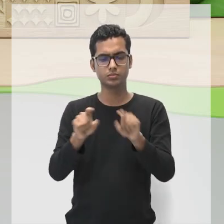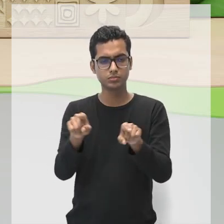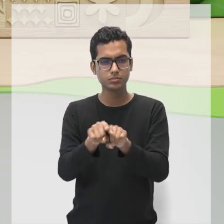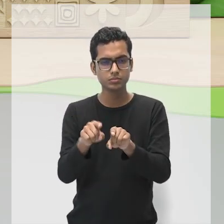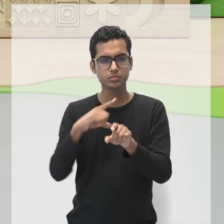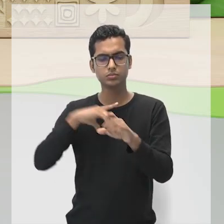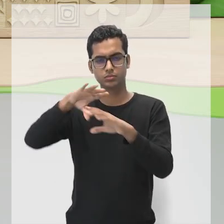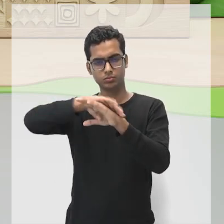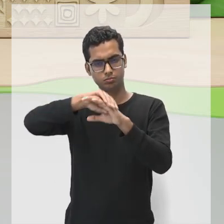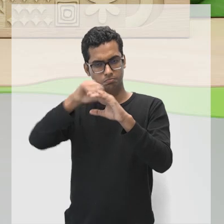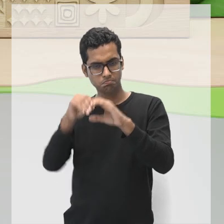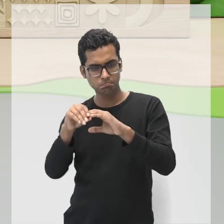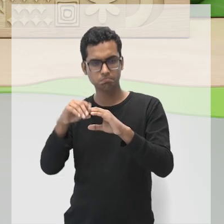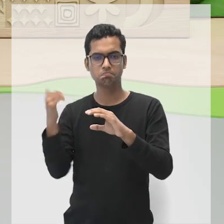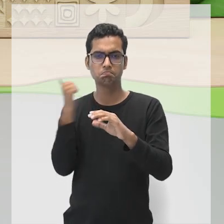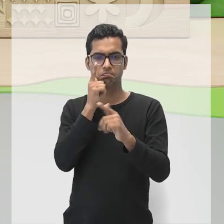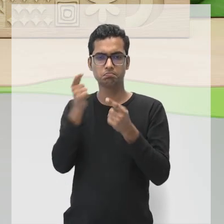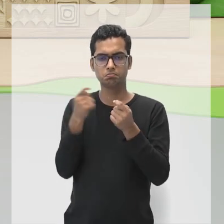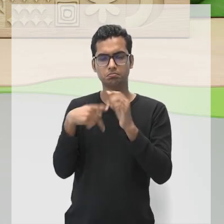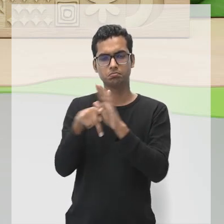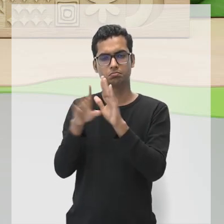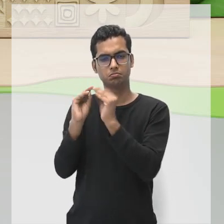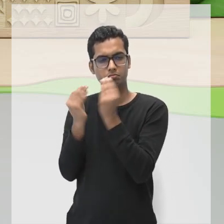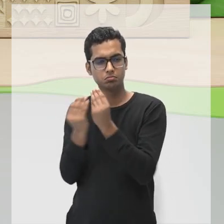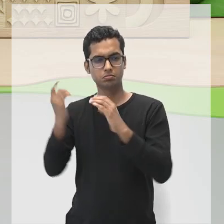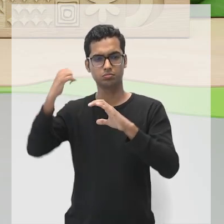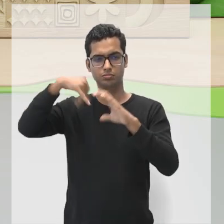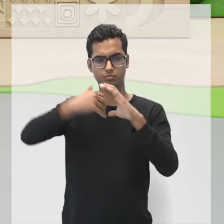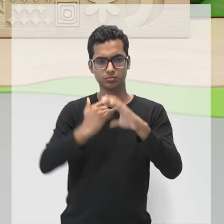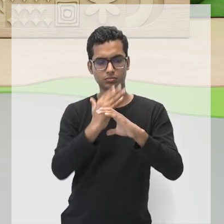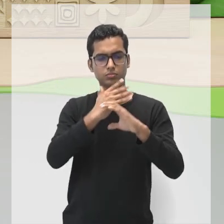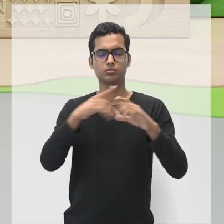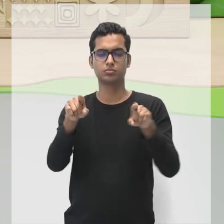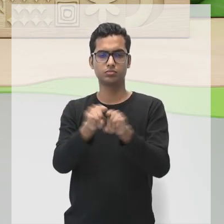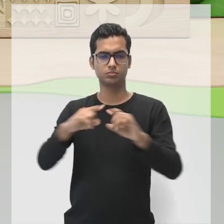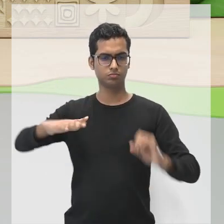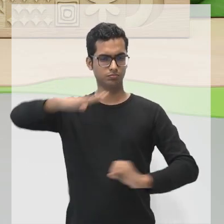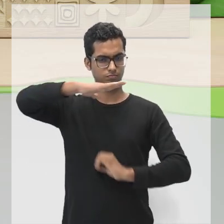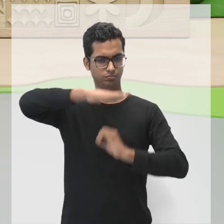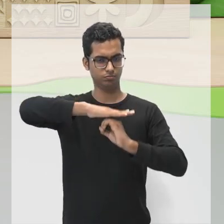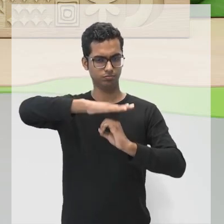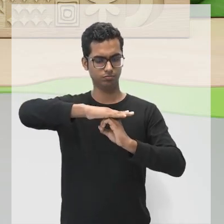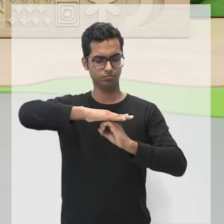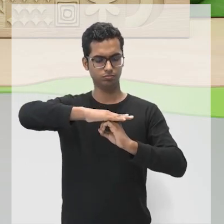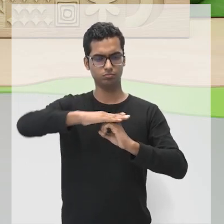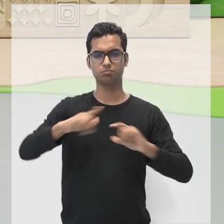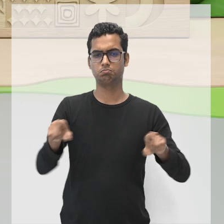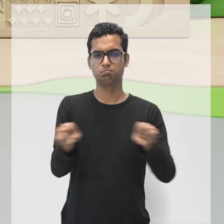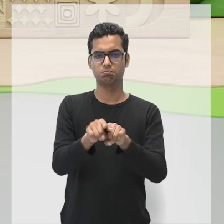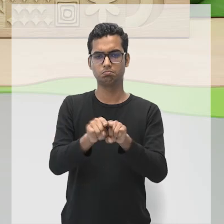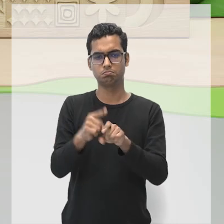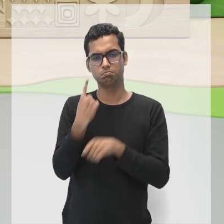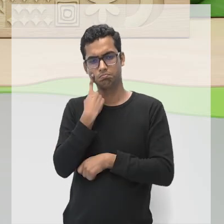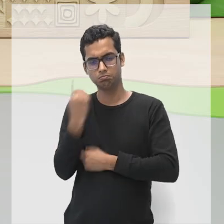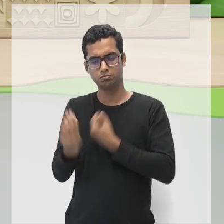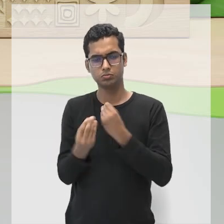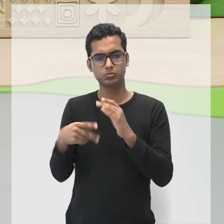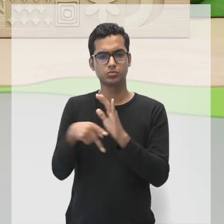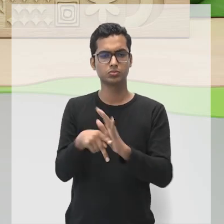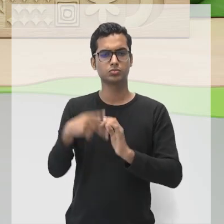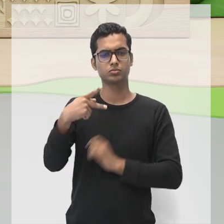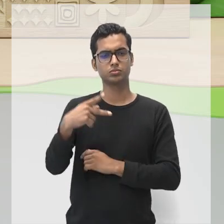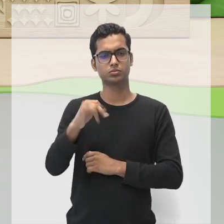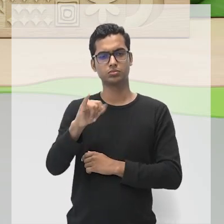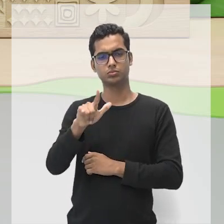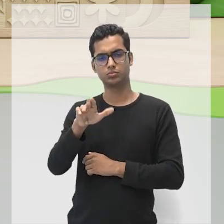meio, certo? A parede celular que vai ali conferir forma à célula.